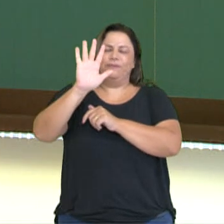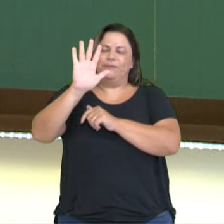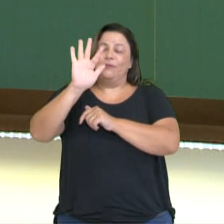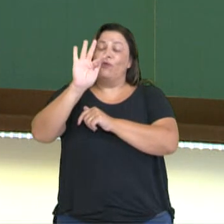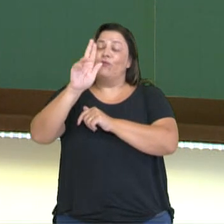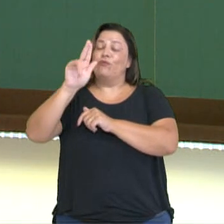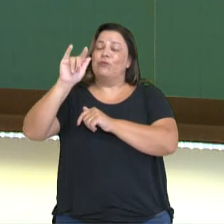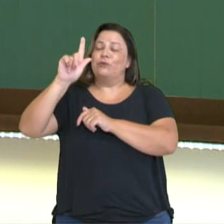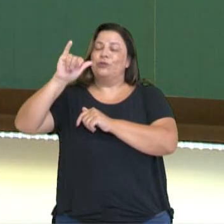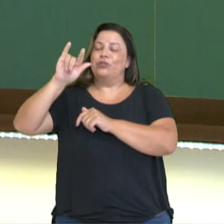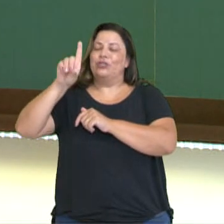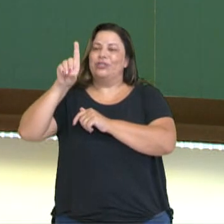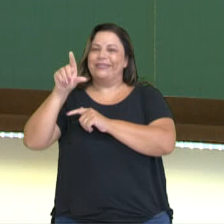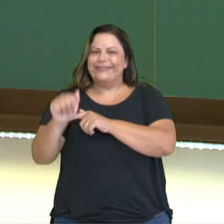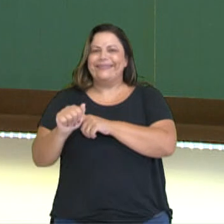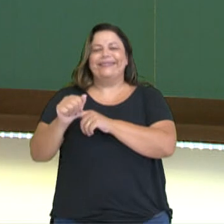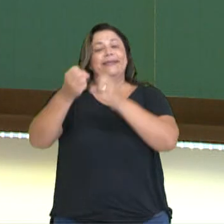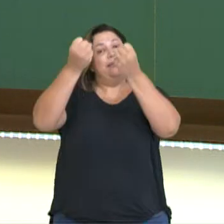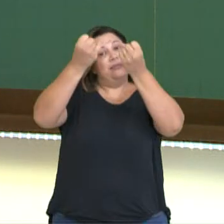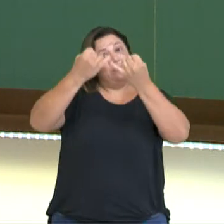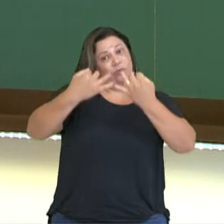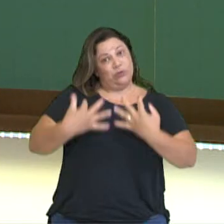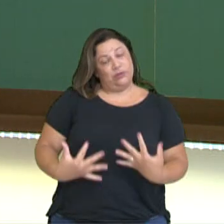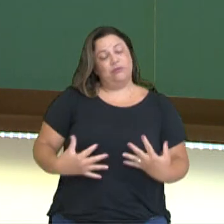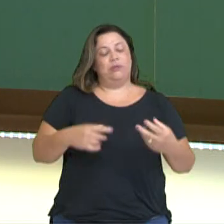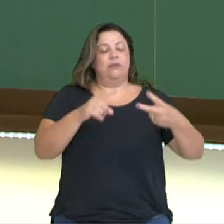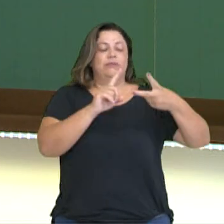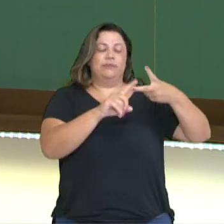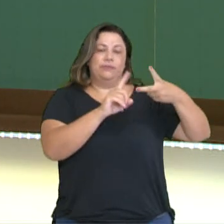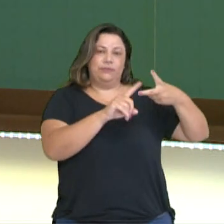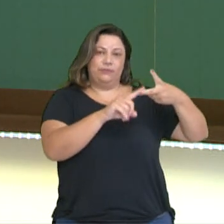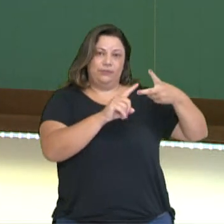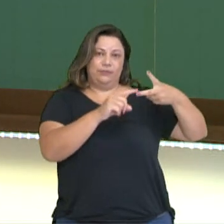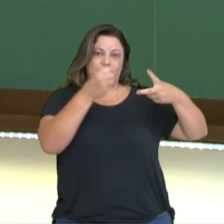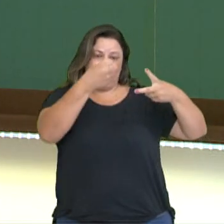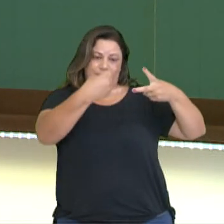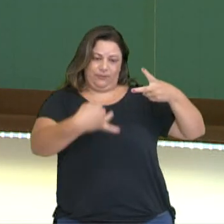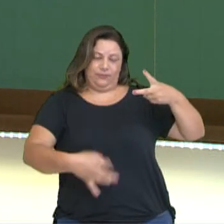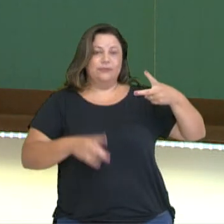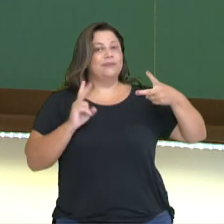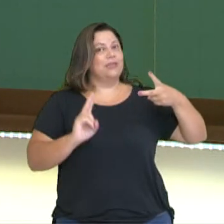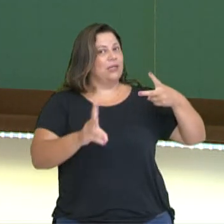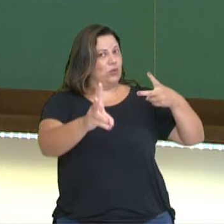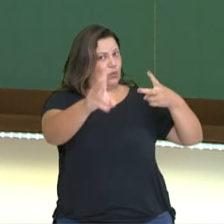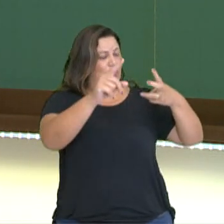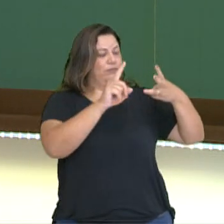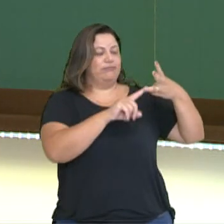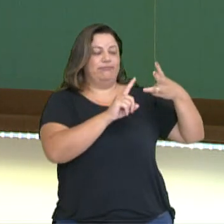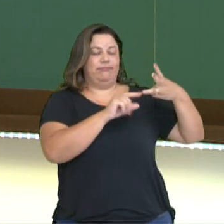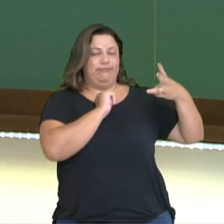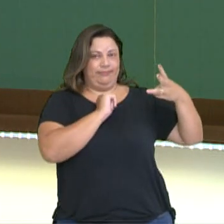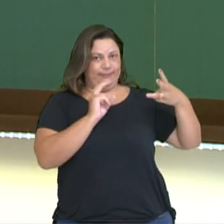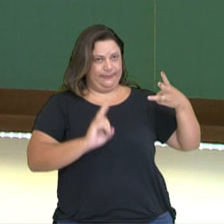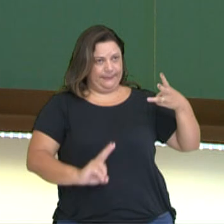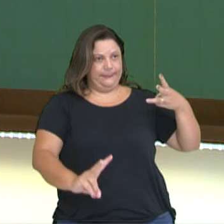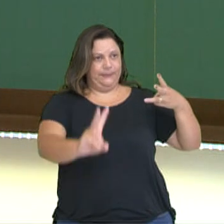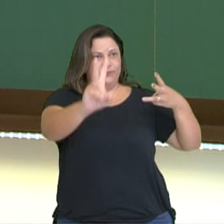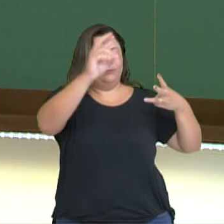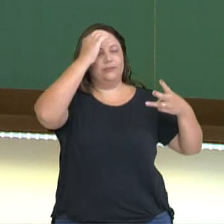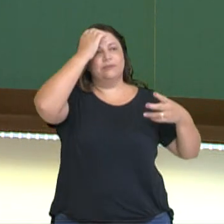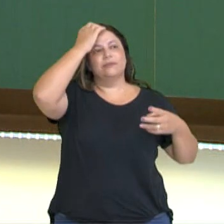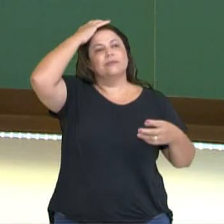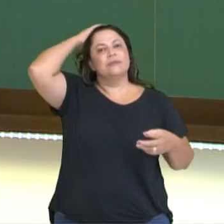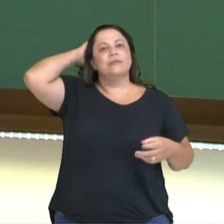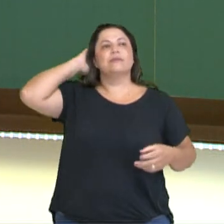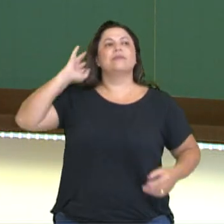tenho aqui uma exploração maior nesse segundo quarteto. Vamos ver agora a continuação, que são os 2 tercetos, lembrando da estrutura do